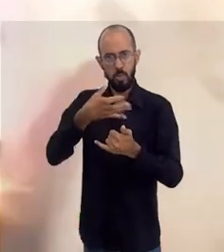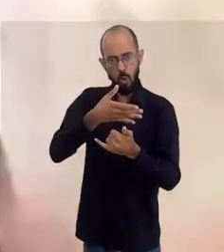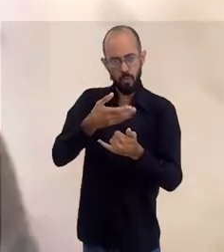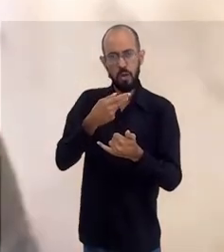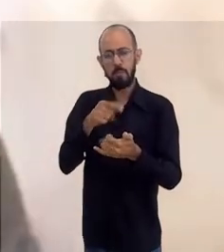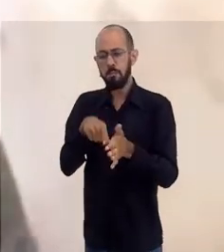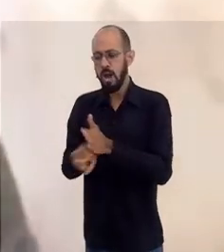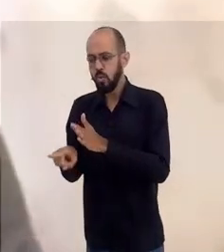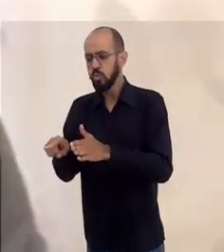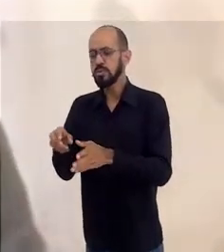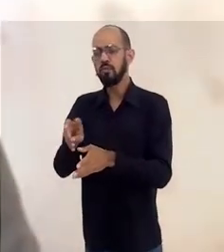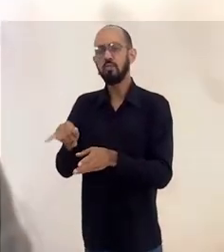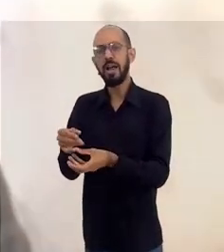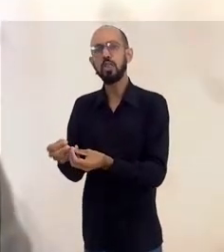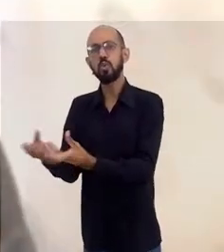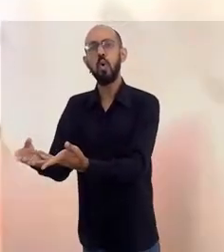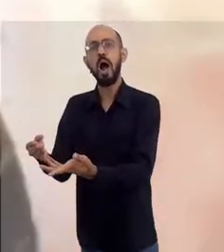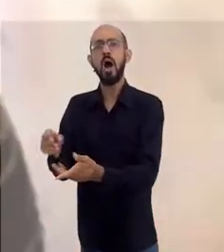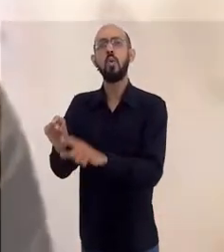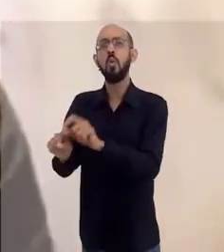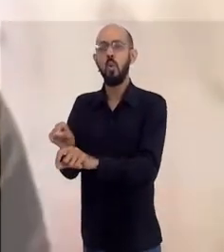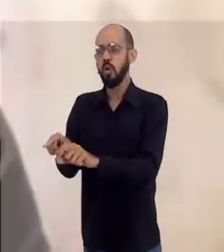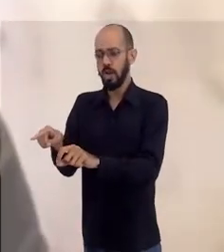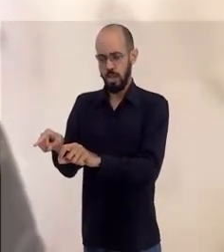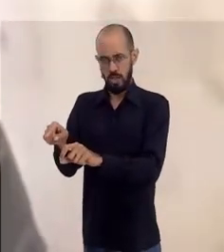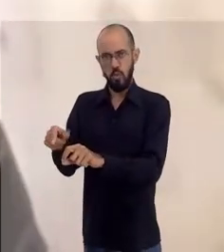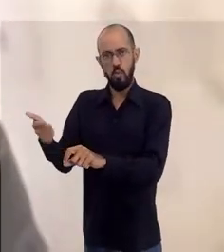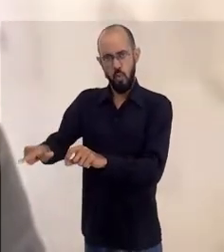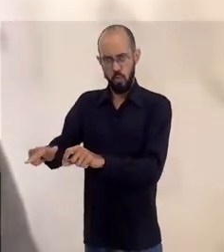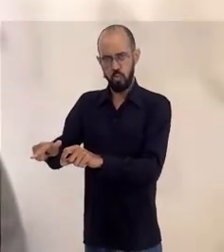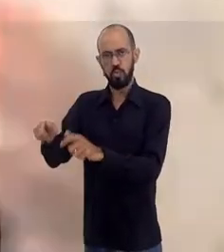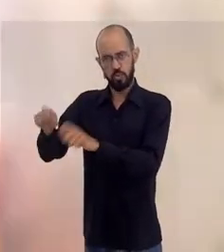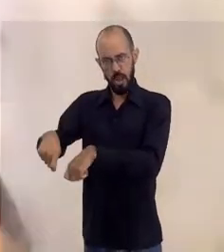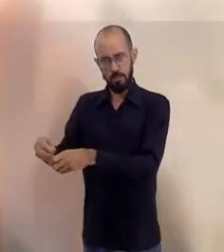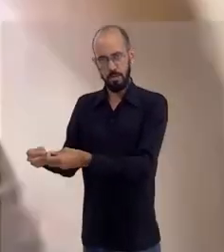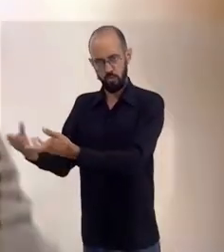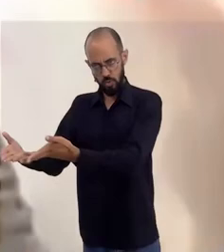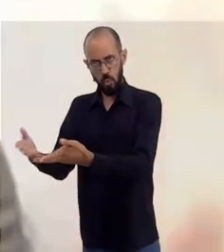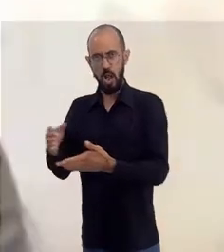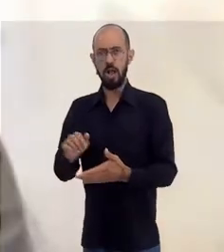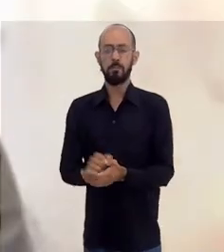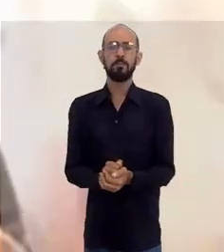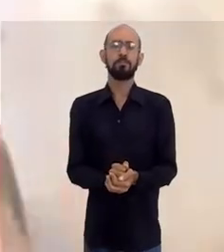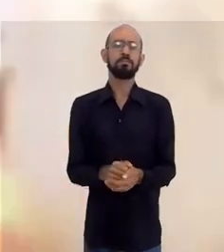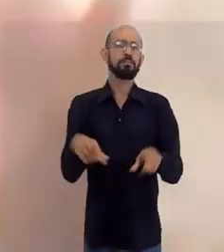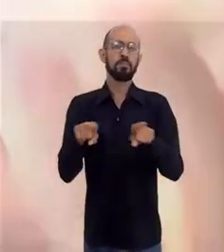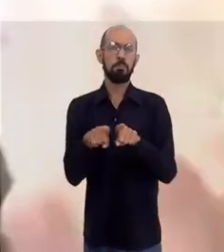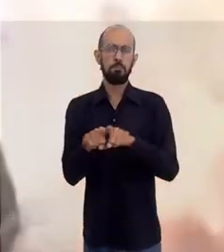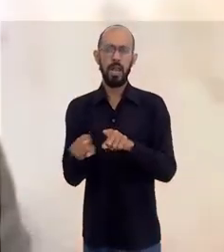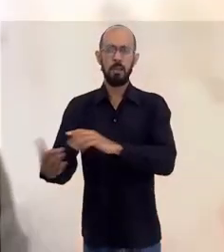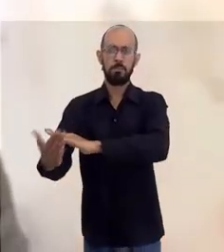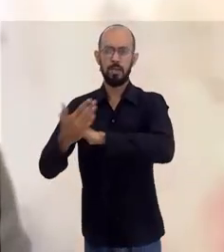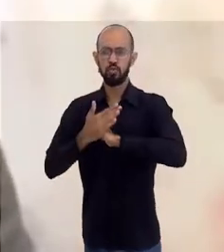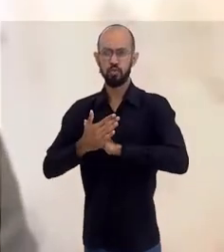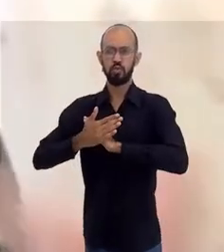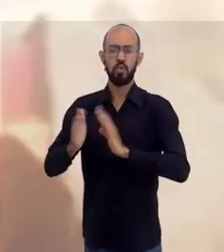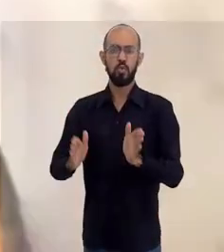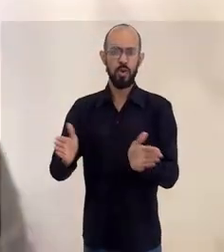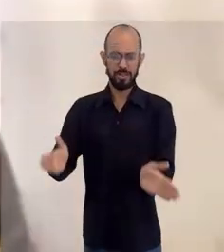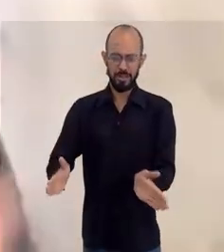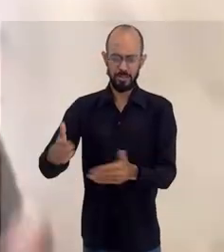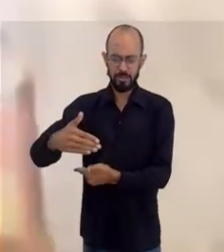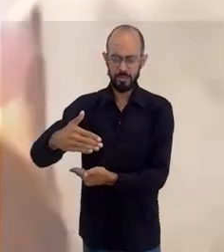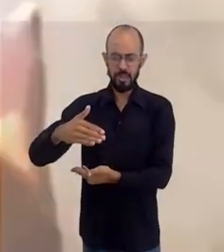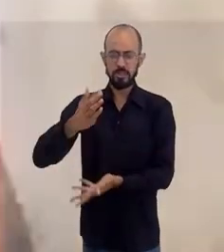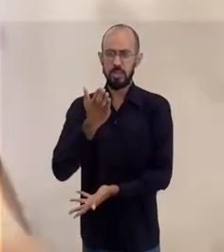estímulo ela como que ela vai doar já que ela ganhou brinquedos novos o que que ela pode doar ela levou me ajudou nessa cesta de